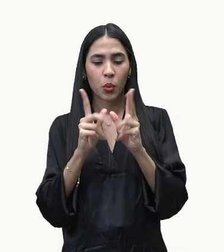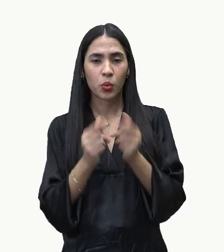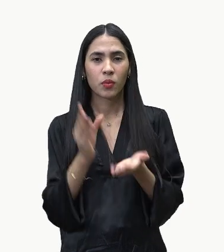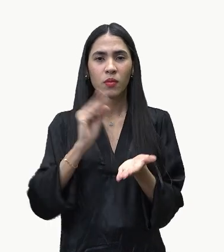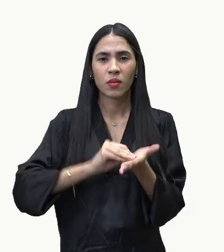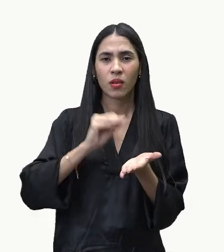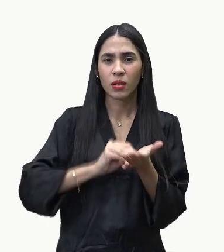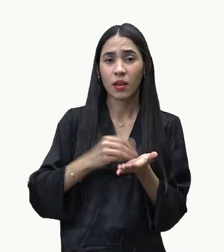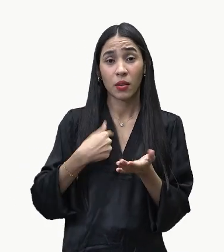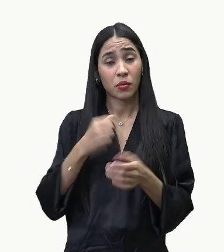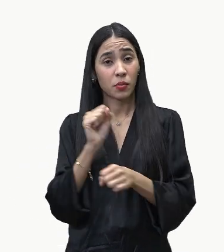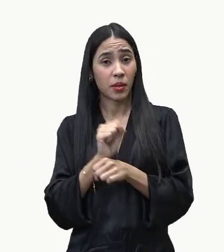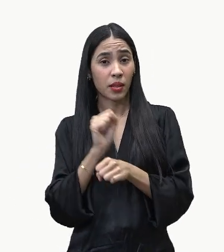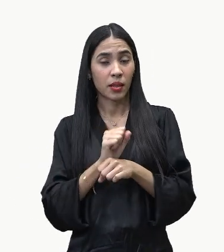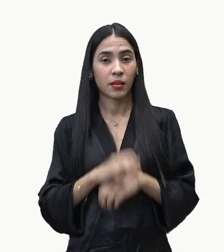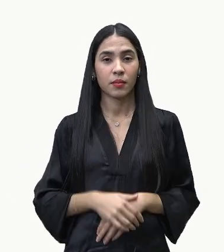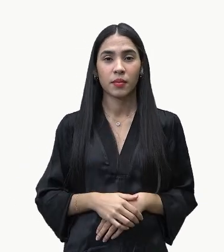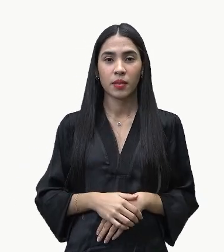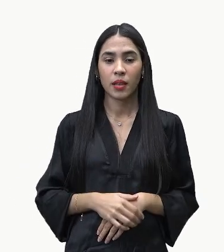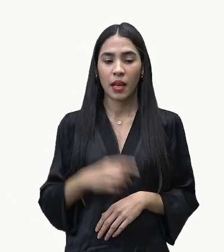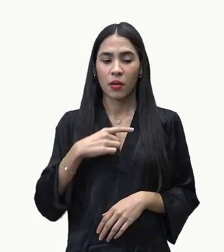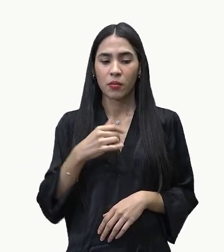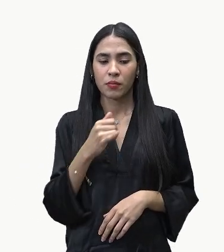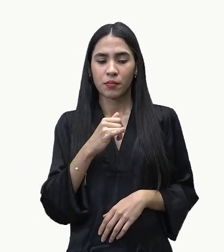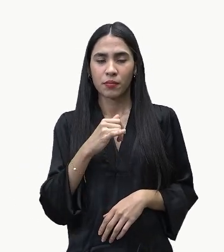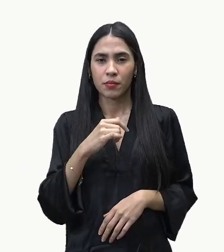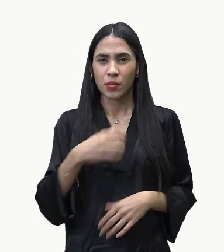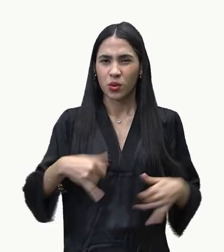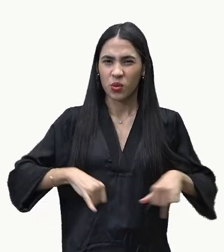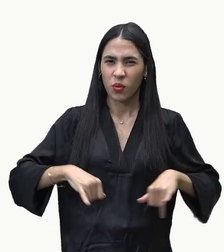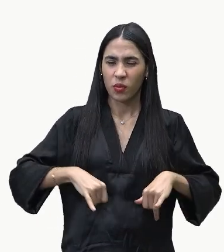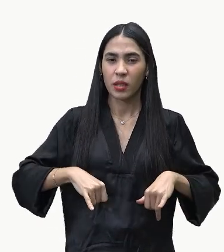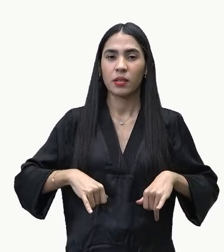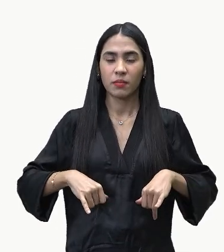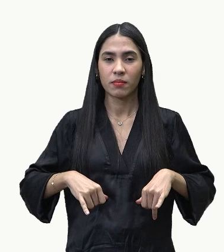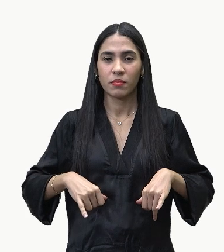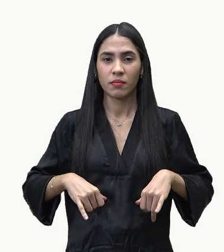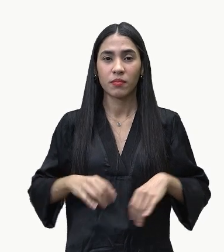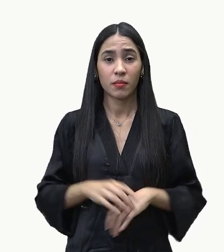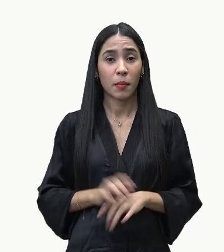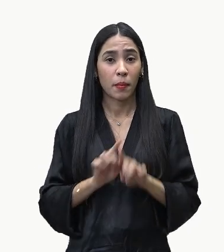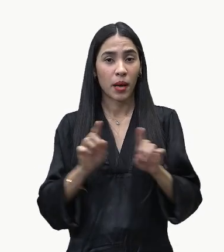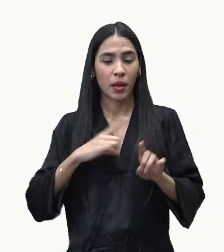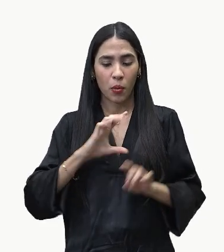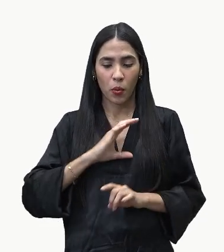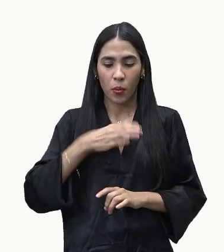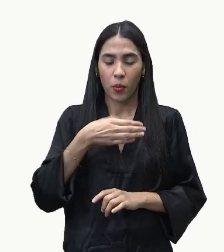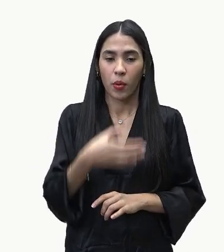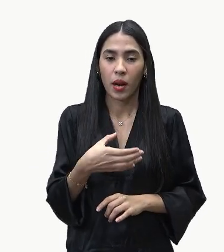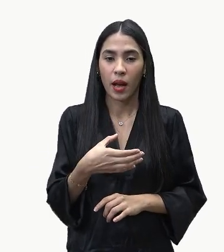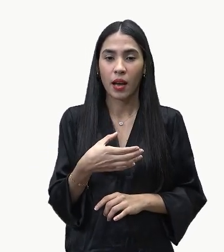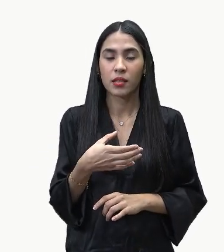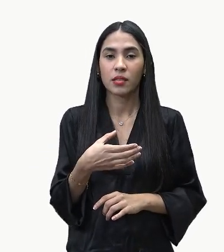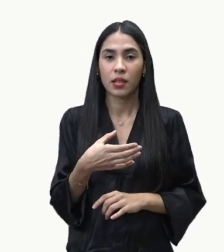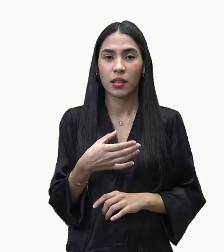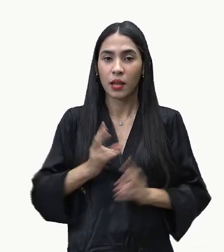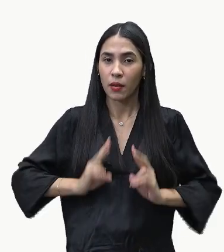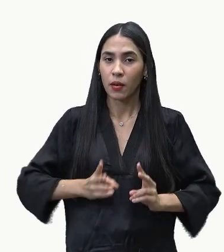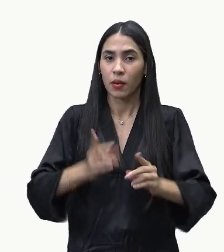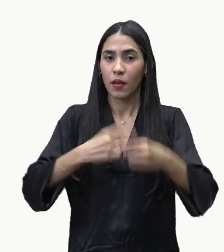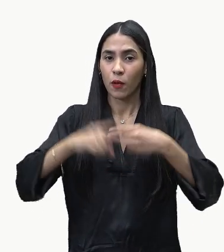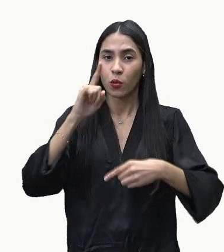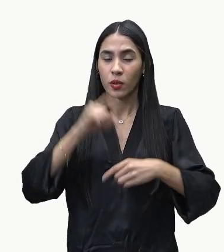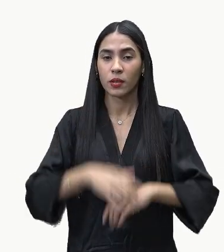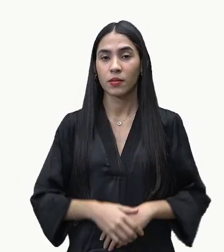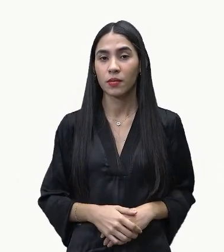ausência, esperei. Quando tive frio, tremi. E quando tive coragem, liguei. O que